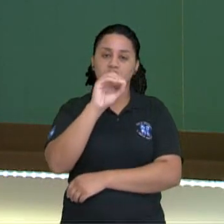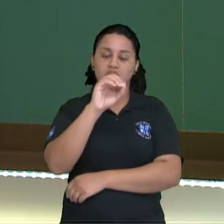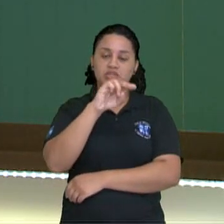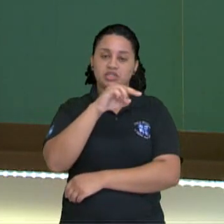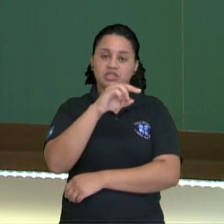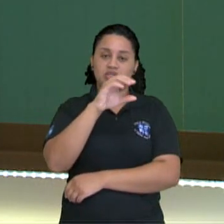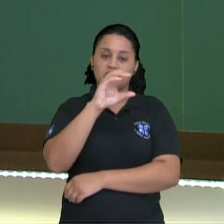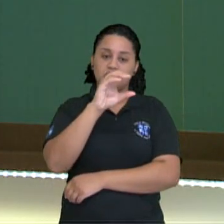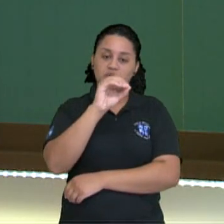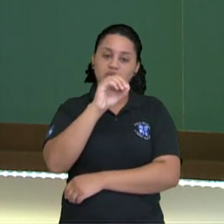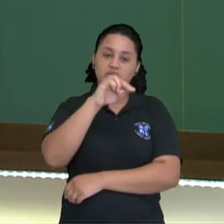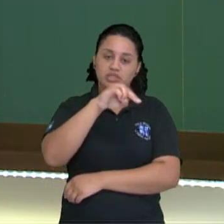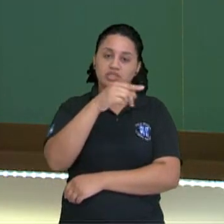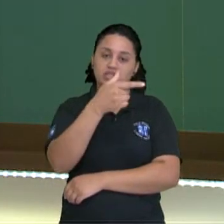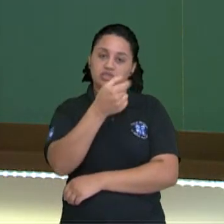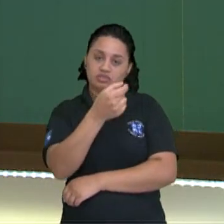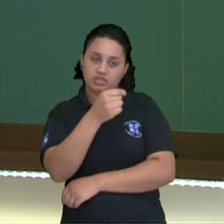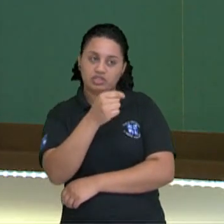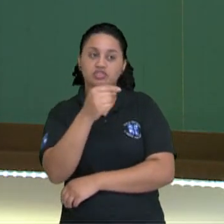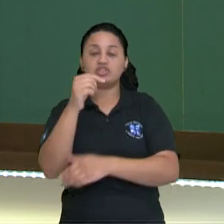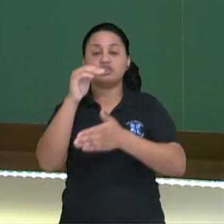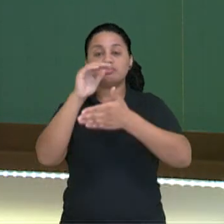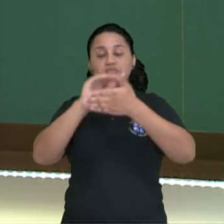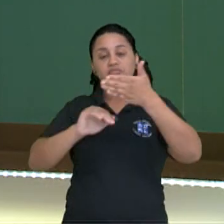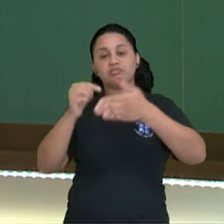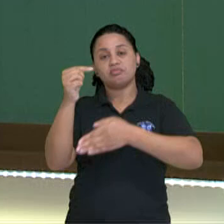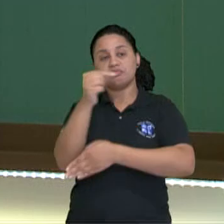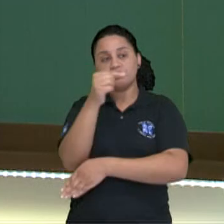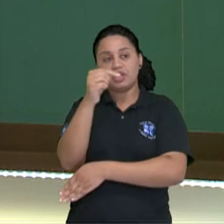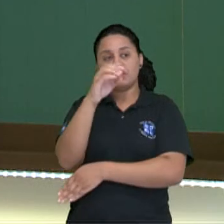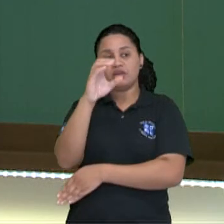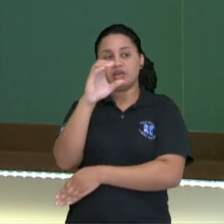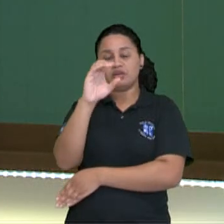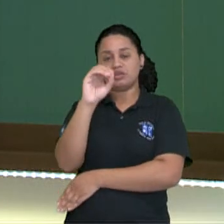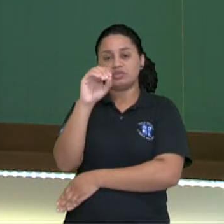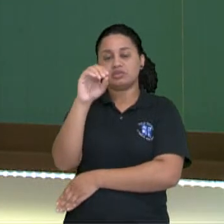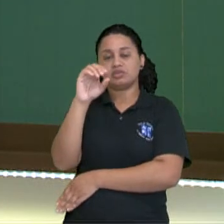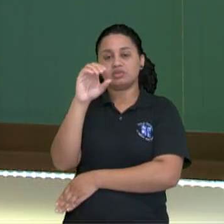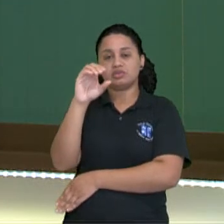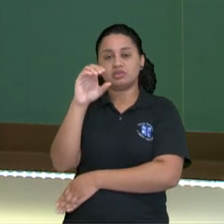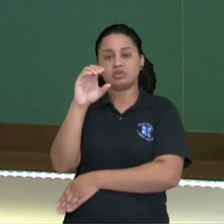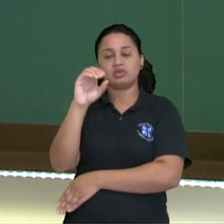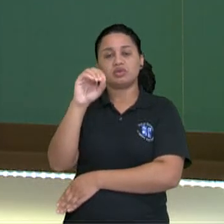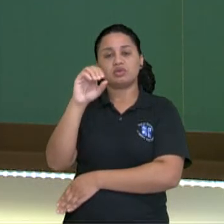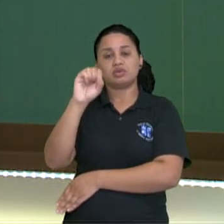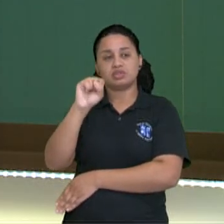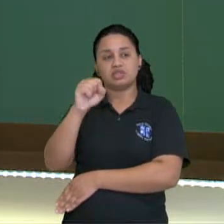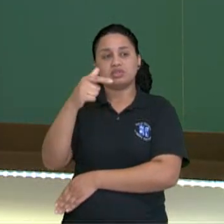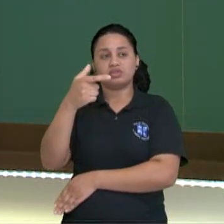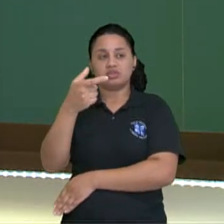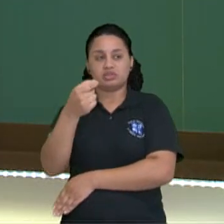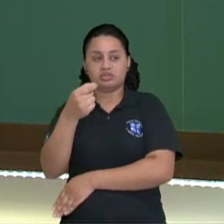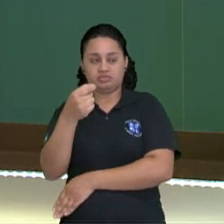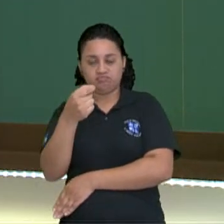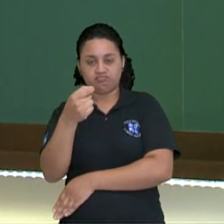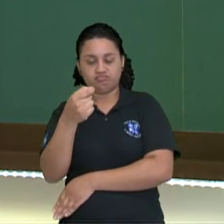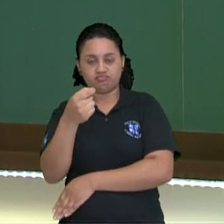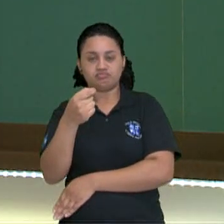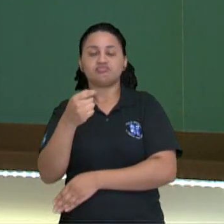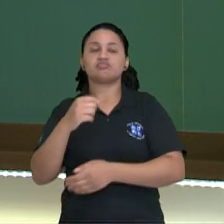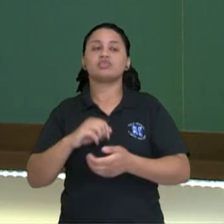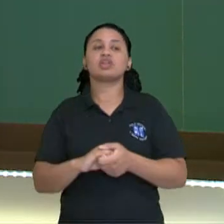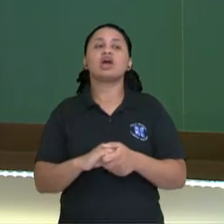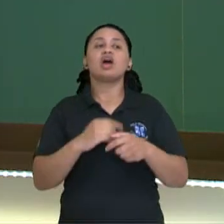20 menos o cosseno de 20 graus. Por que esse cosseno de 340 ficou positivo? Porque